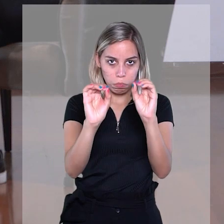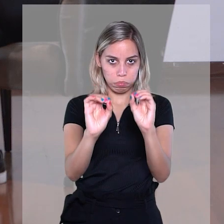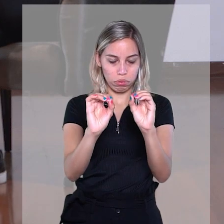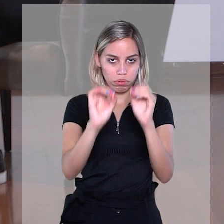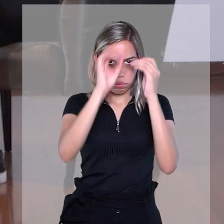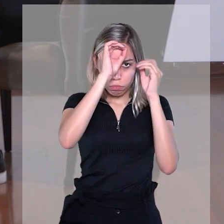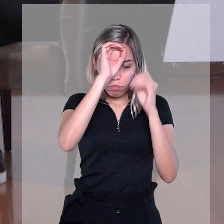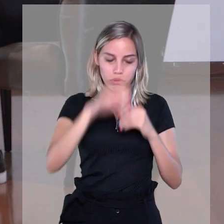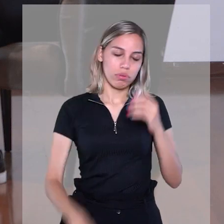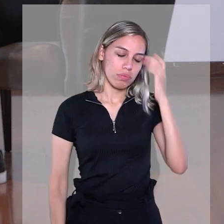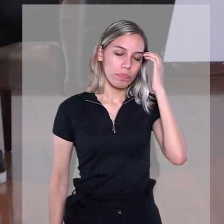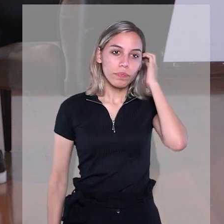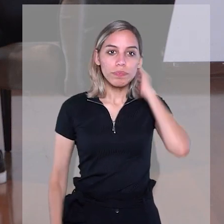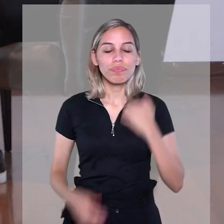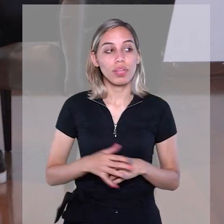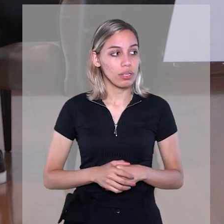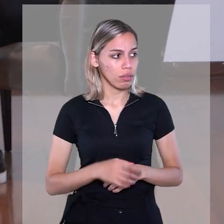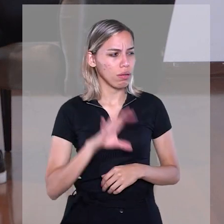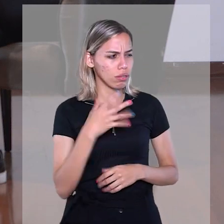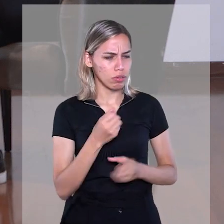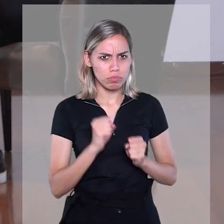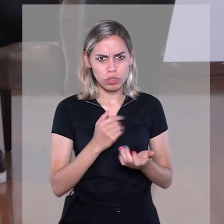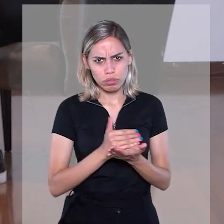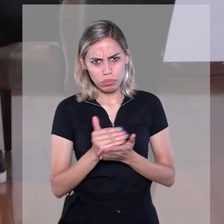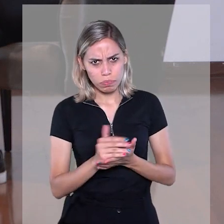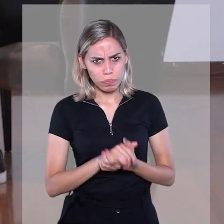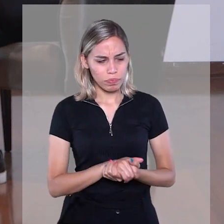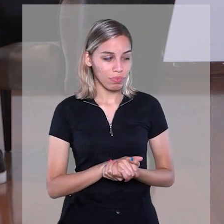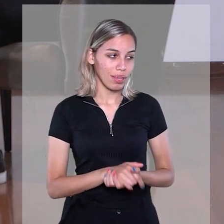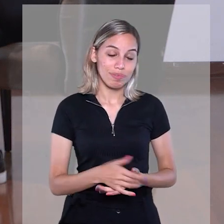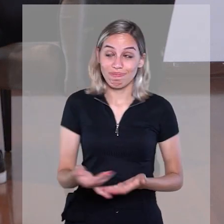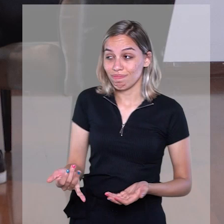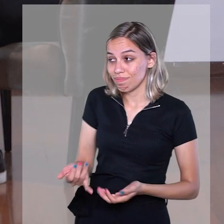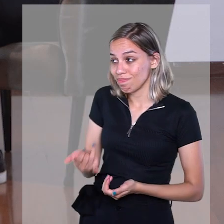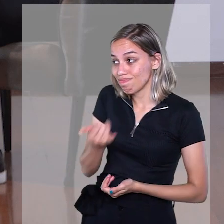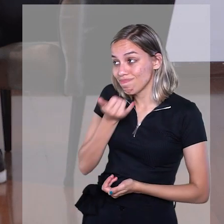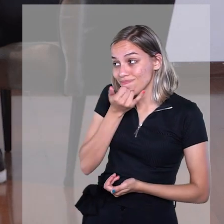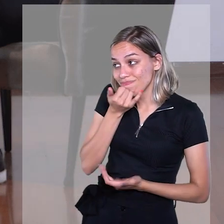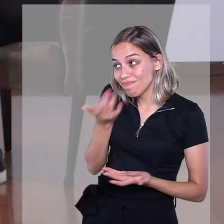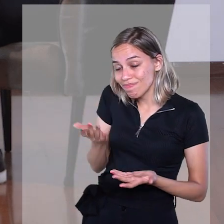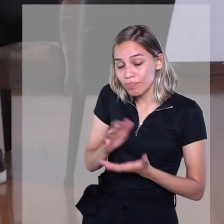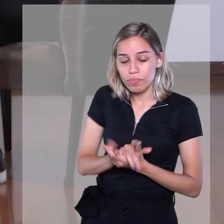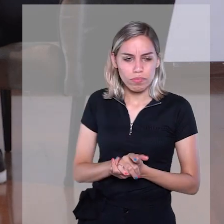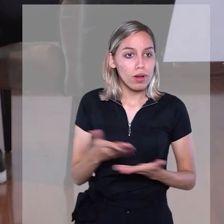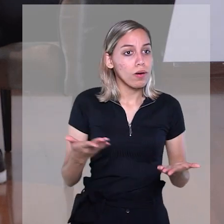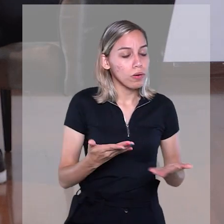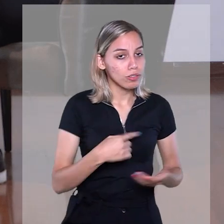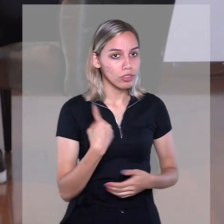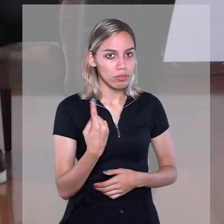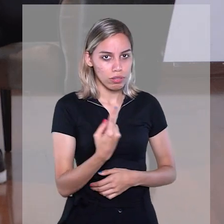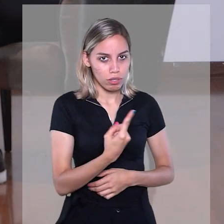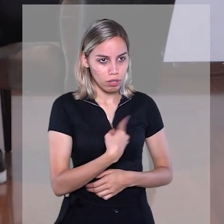começar por aí, né, Ricardo? Eu quero dizer que eu lamento profundamente tudo isso. Hoje a gente está aqui lançando